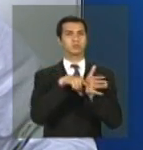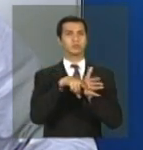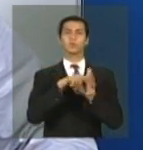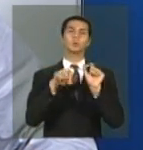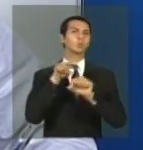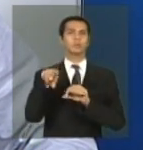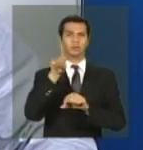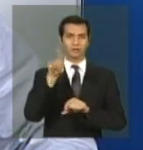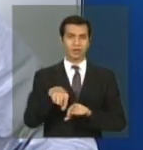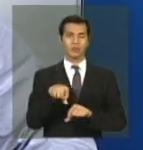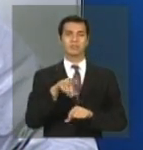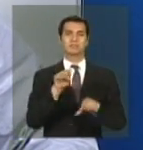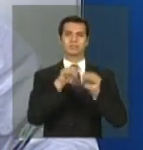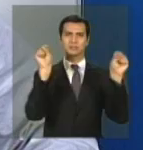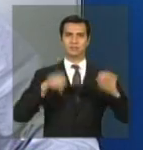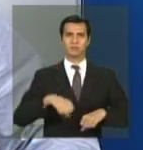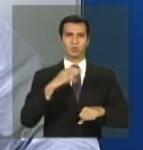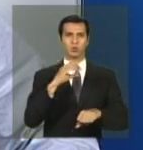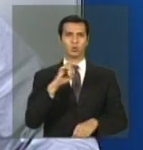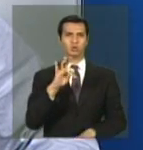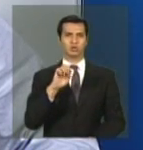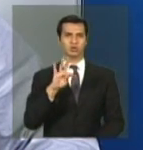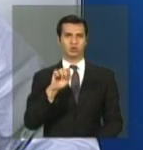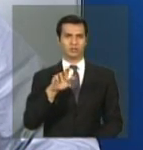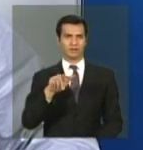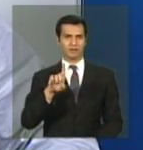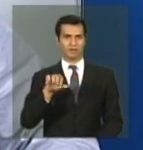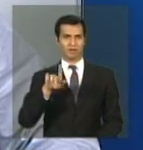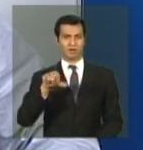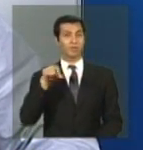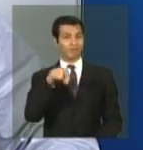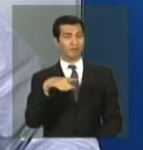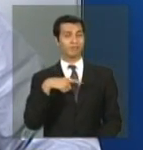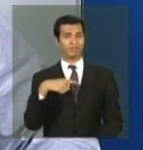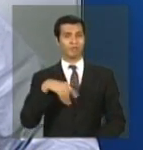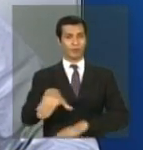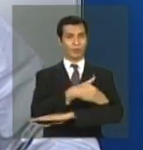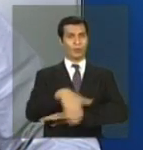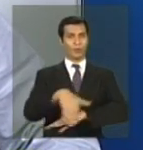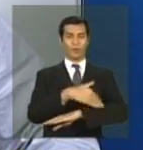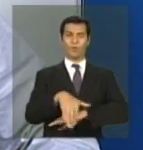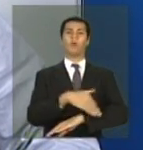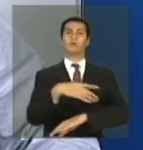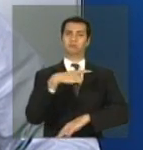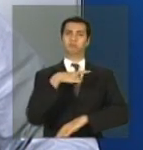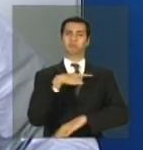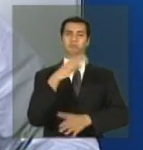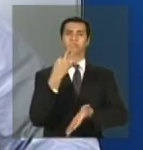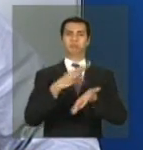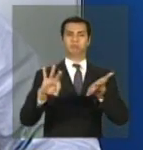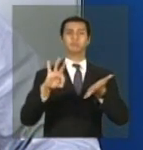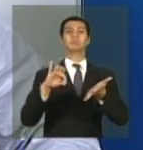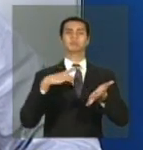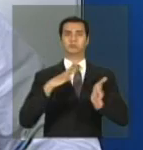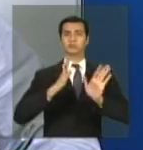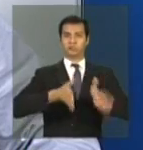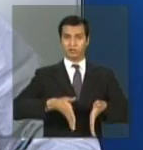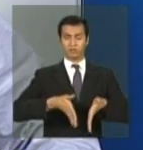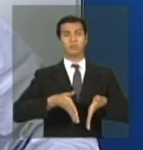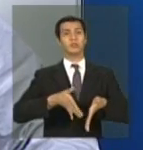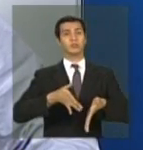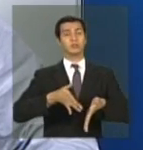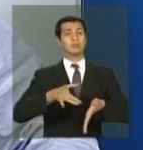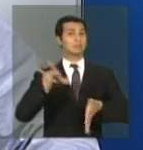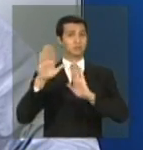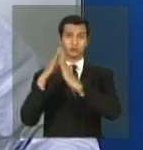sistema de condicionalidades. Lá é possível identificar o endereço completo da família, o endereço que consta no cadastro. Então, aí, quando não acha